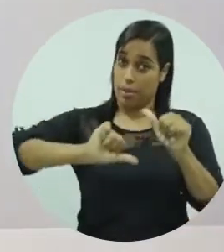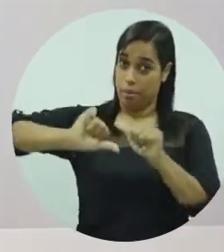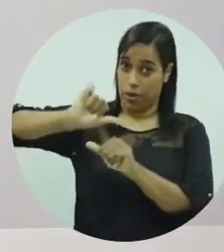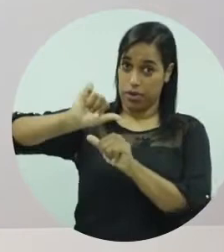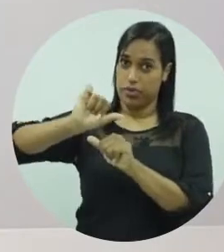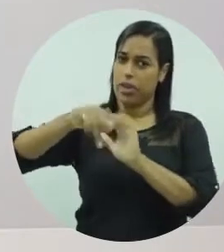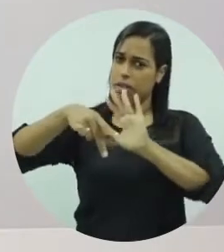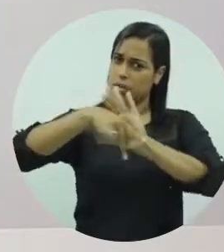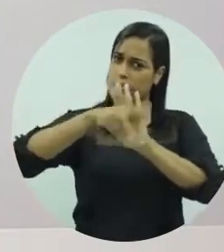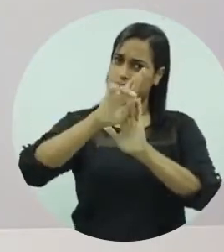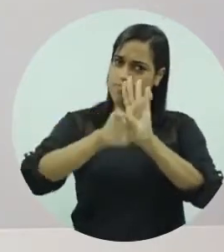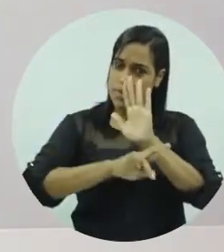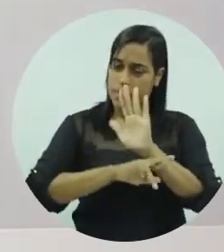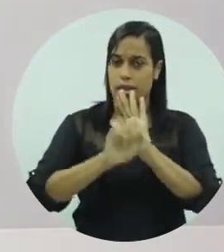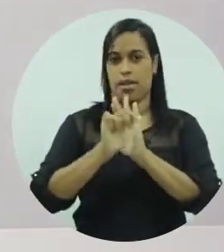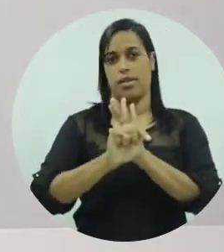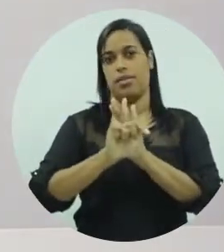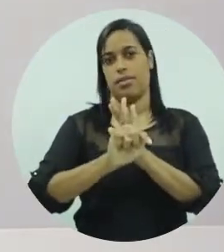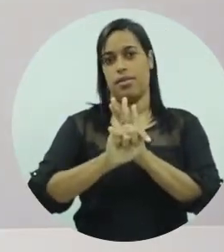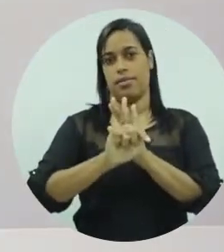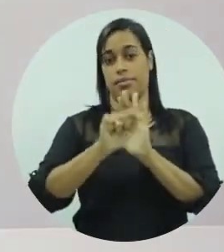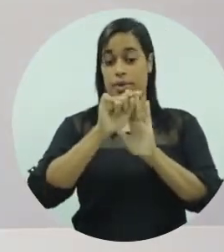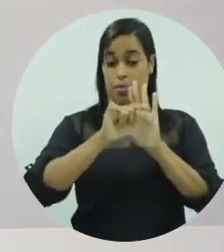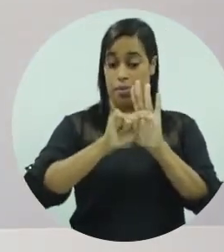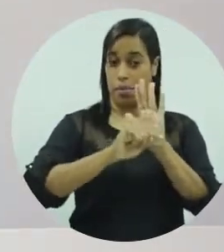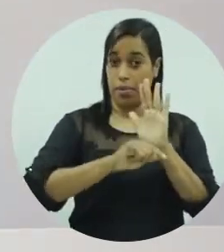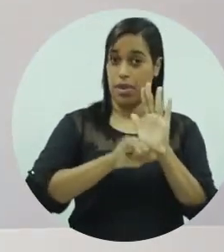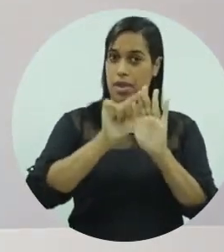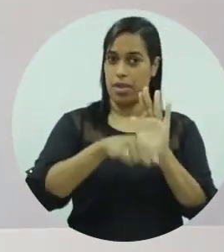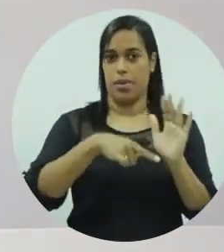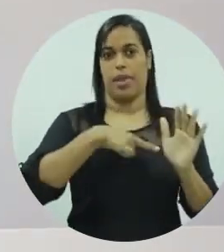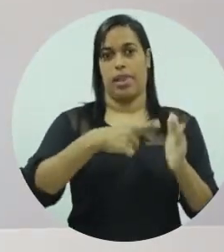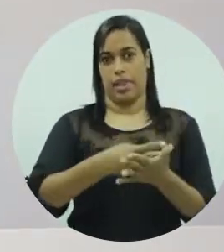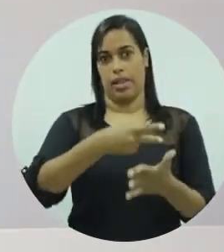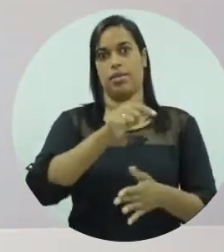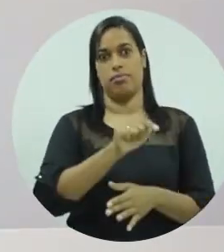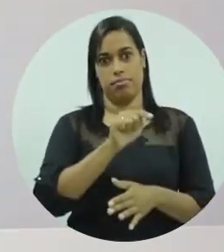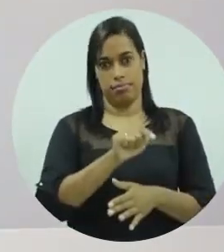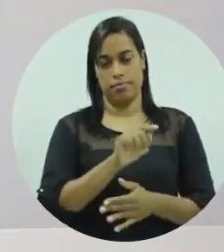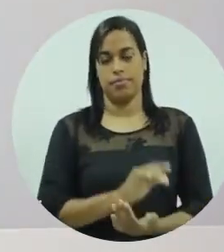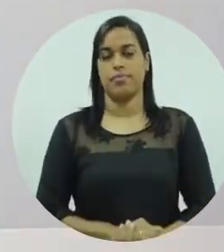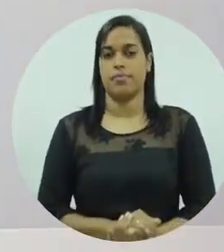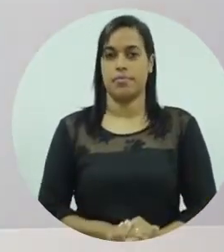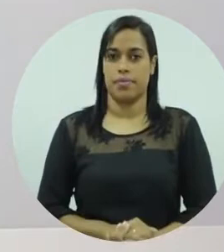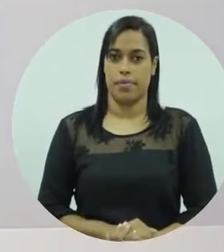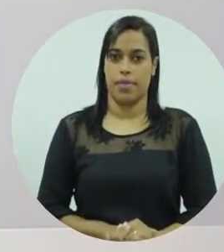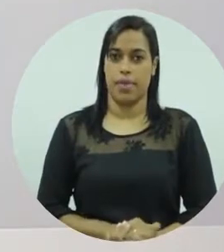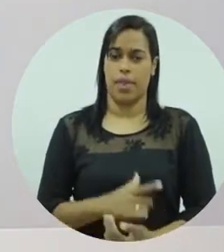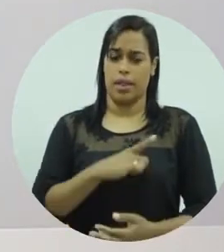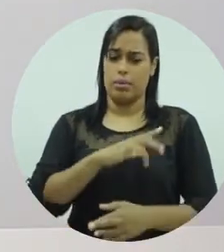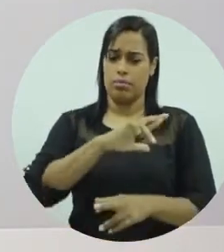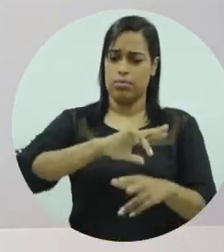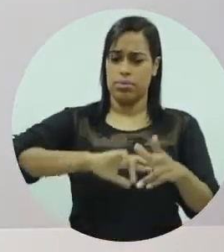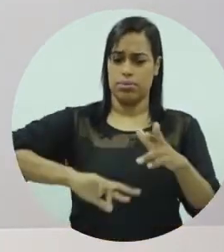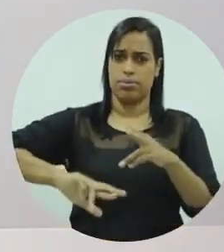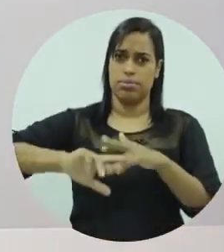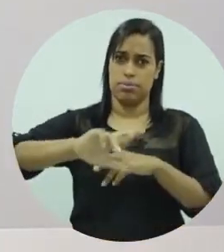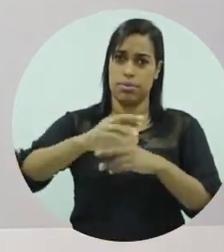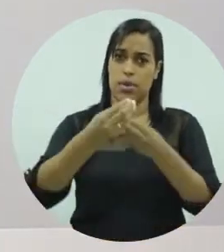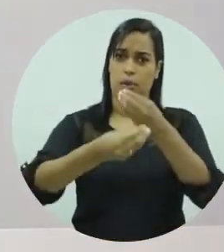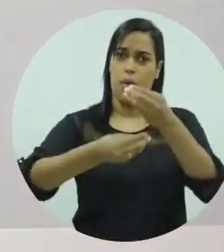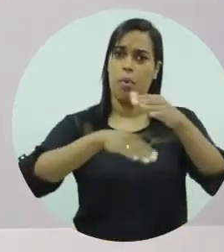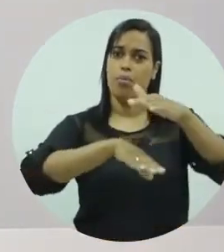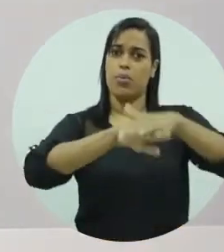negócio, é o que faz o programa ser o que ele é, a razão dele existir. Então, temos várias maneiras de